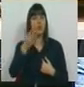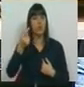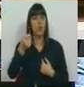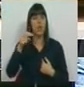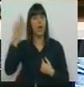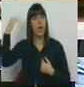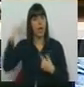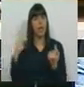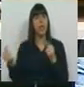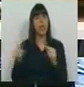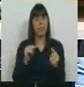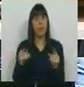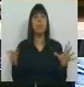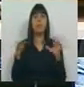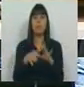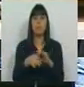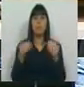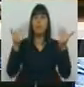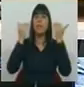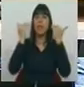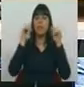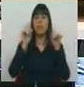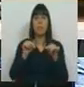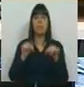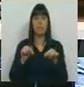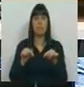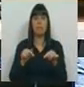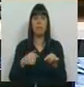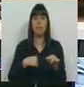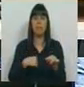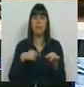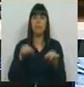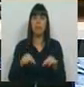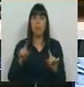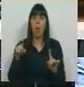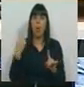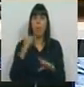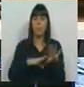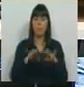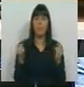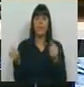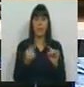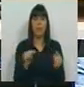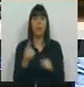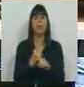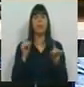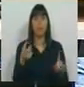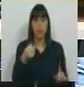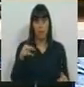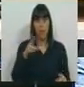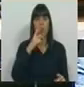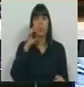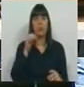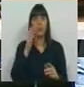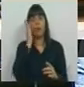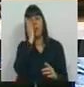anterior debate, que tem a ver exatamente com a informação, e era para isto que nós devíamos estar aqui, a exercer este debate, até porque as taxas de juros